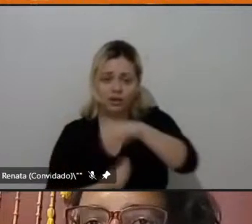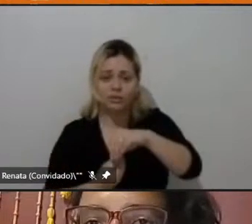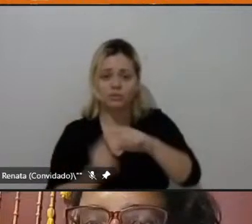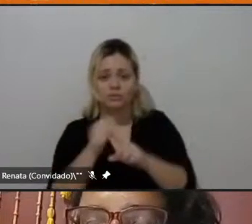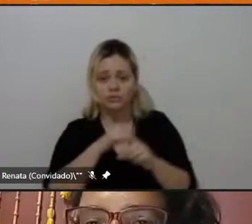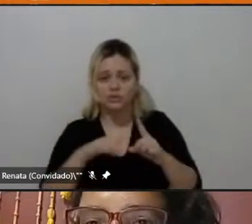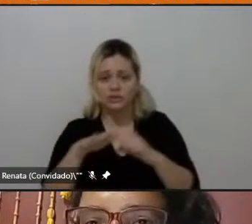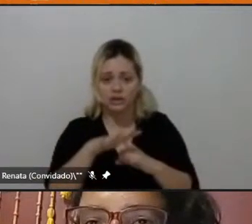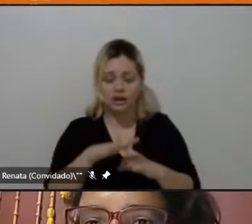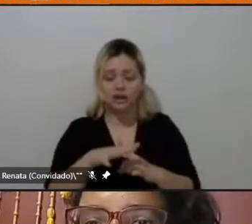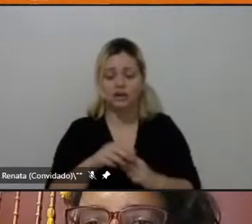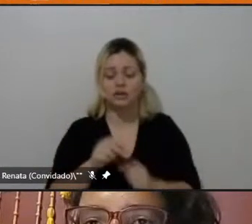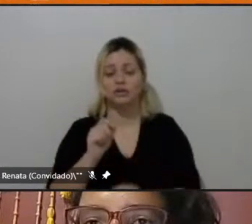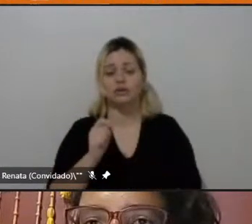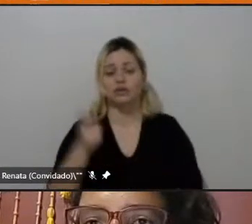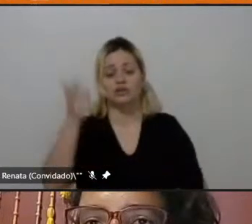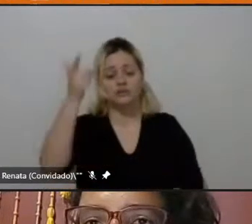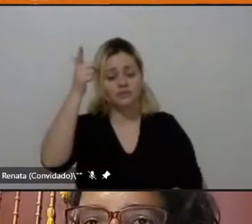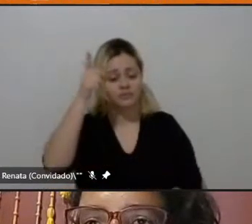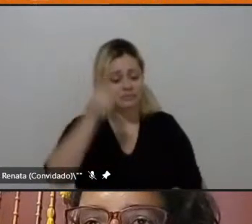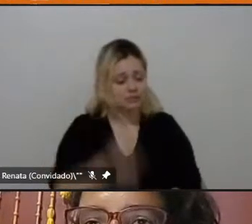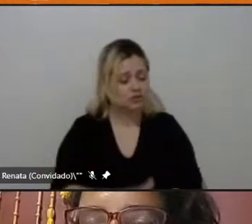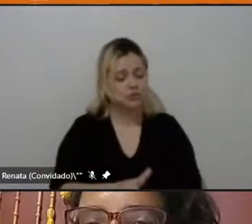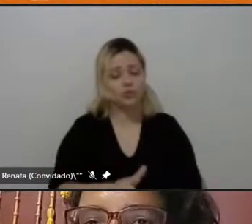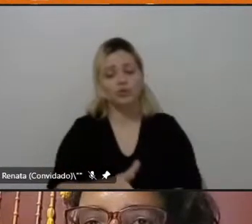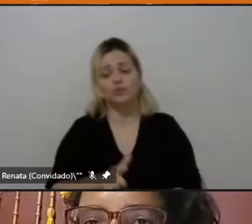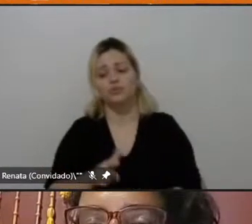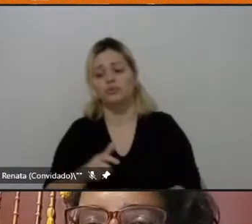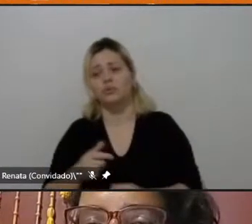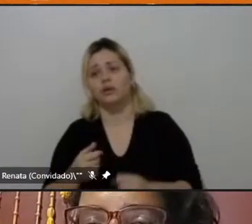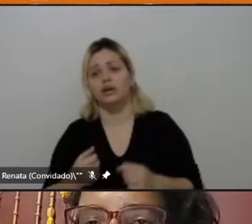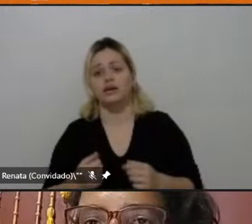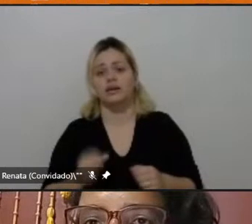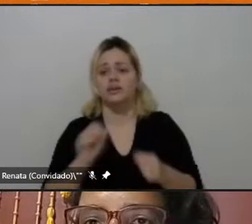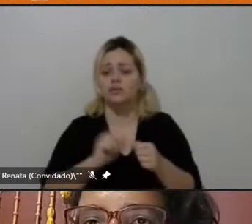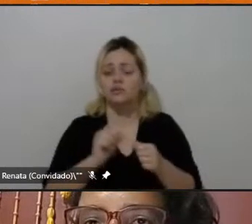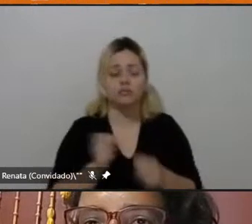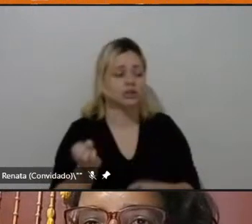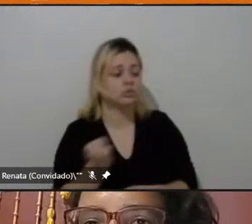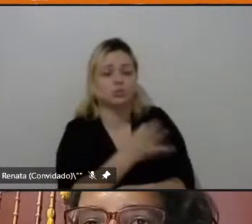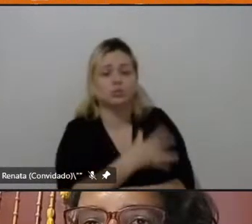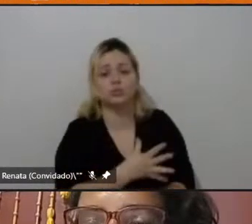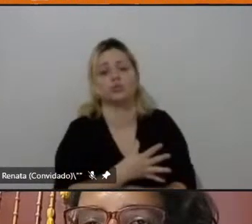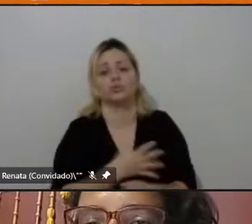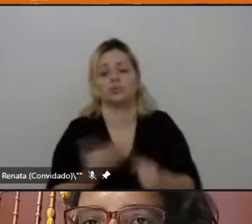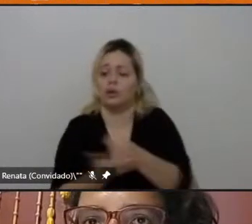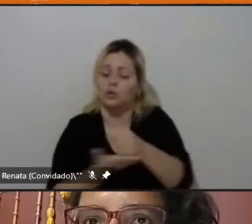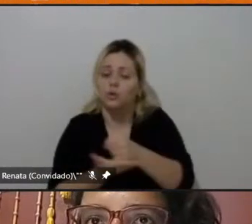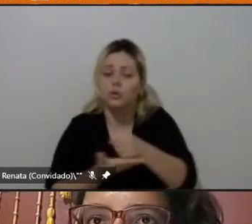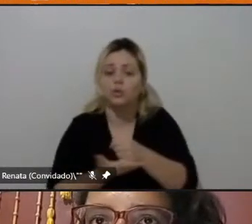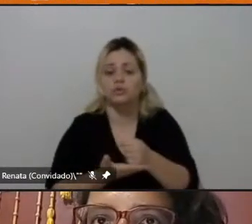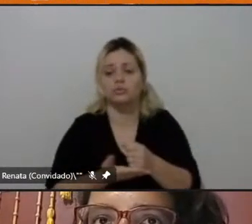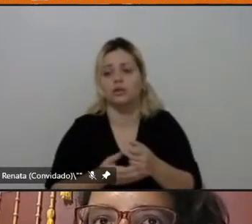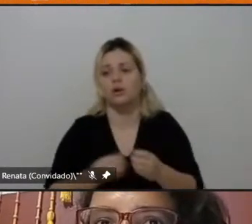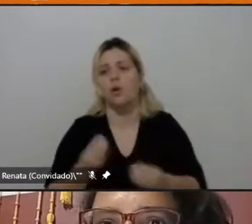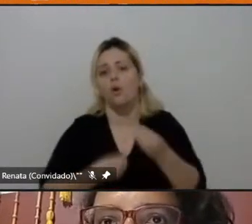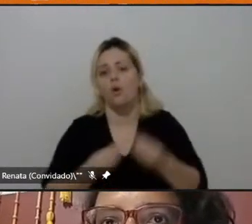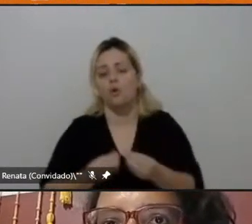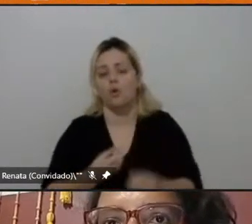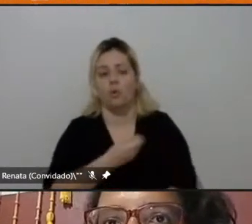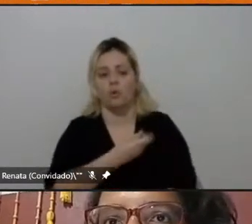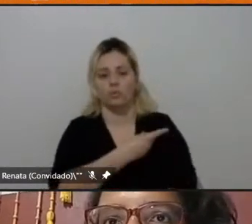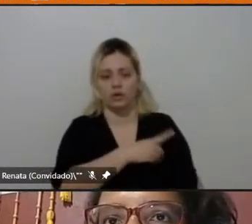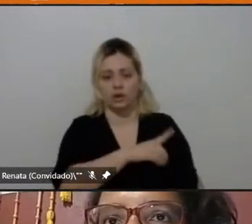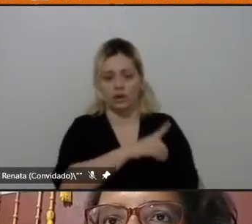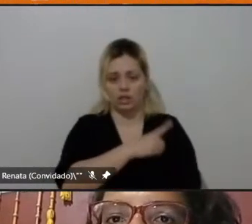de reexistir, né? E aí sim, algumas instituições, alguns agentes são de fundamental importância, como a Defensoria Pública,